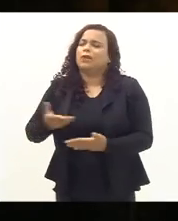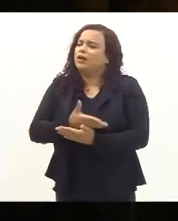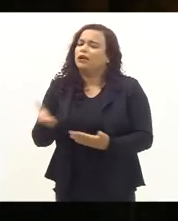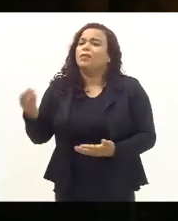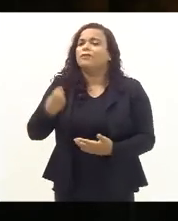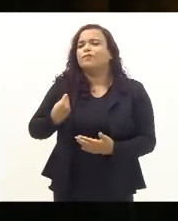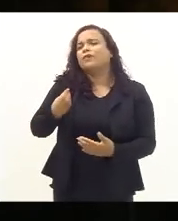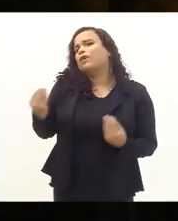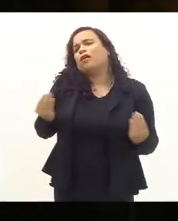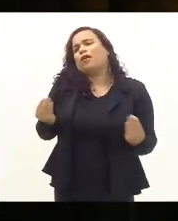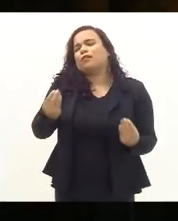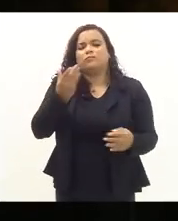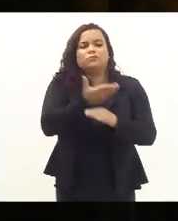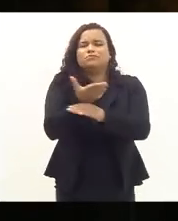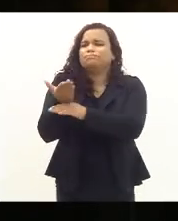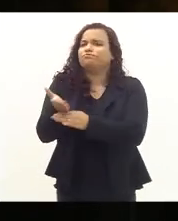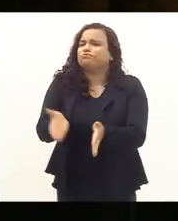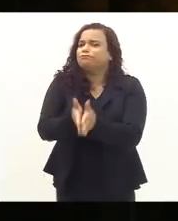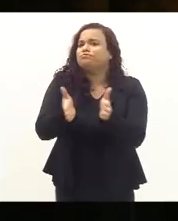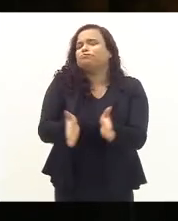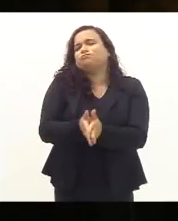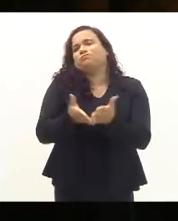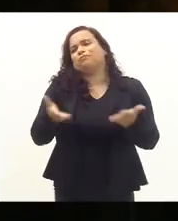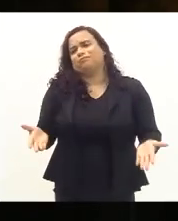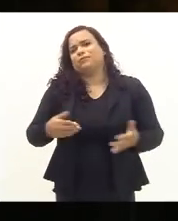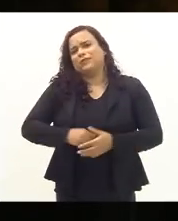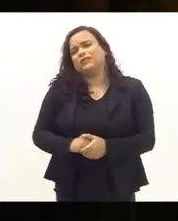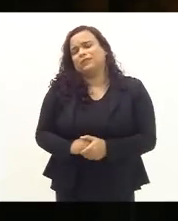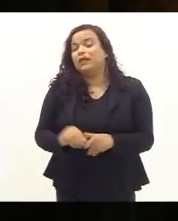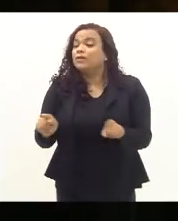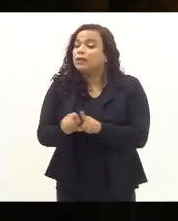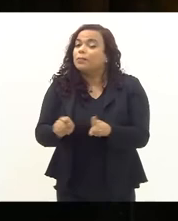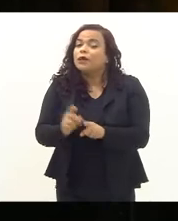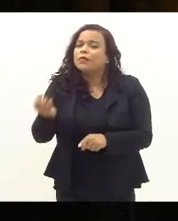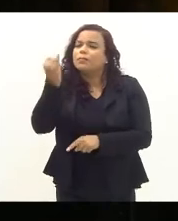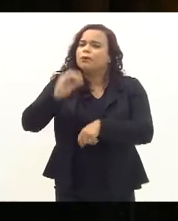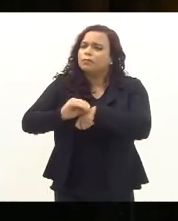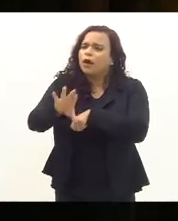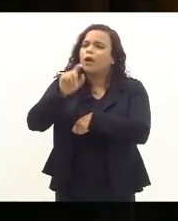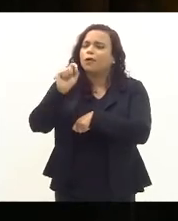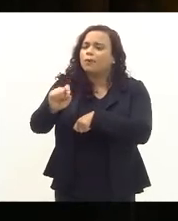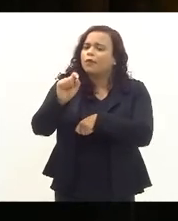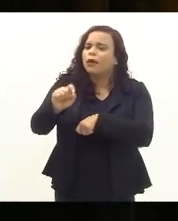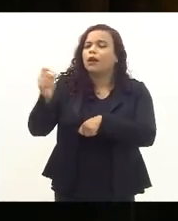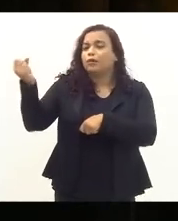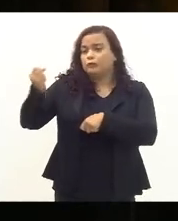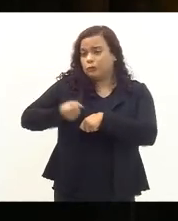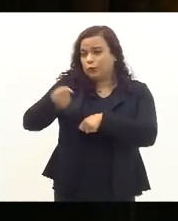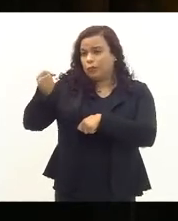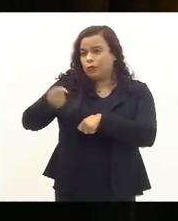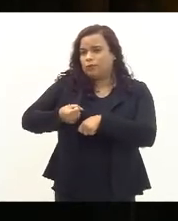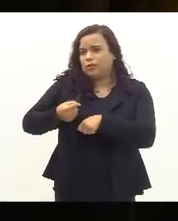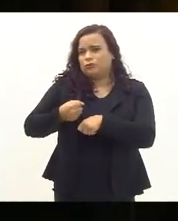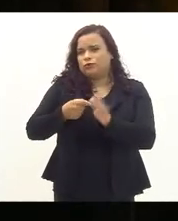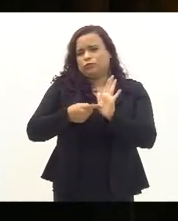em mesa e miserabilidade é importante dizer um dos grandes números hoje apresentados